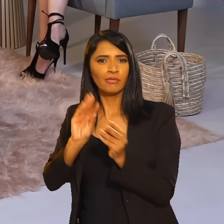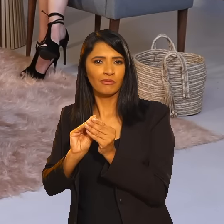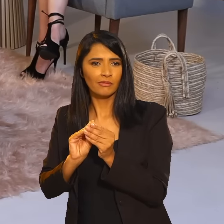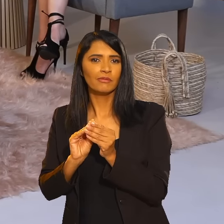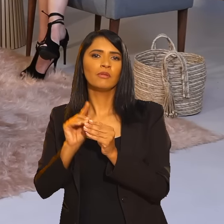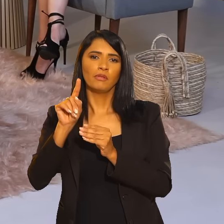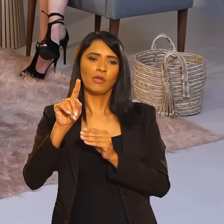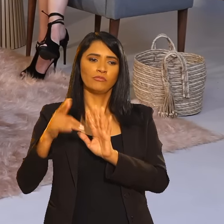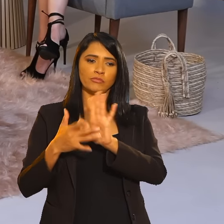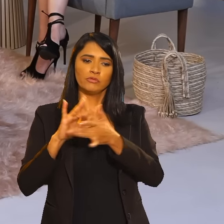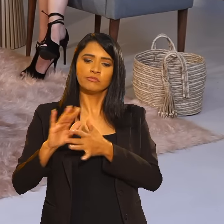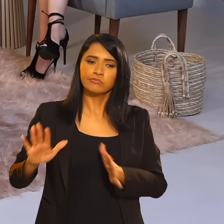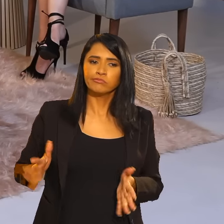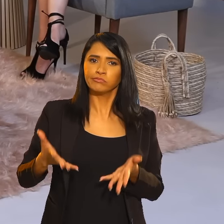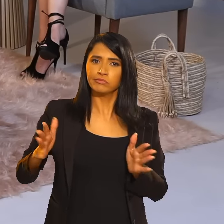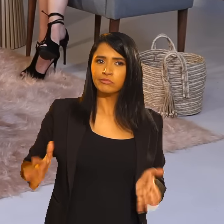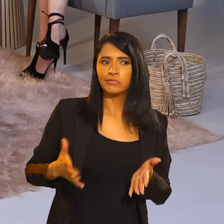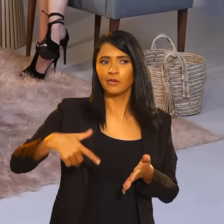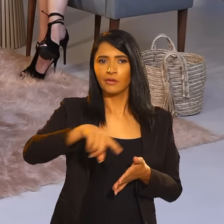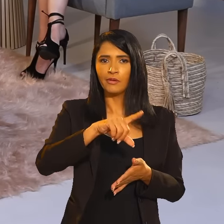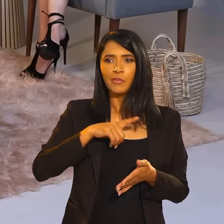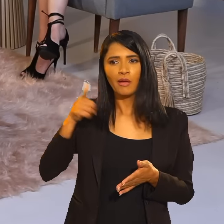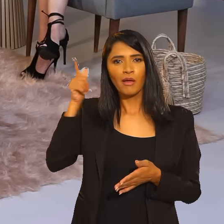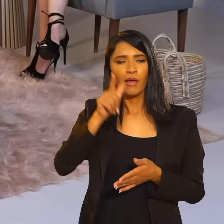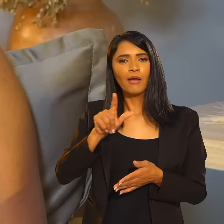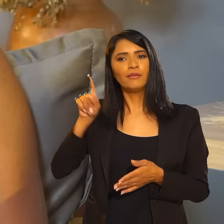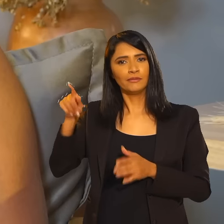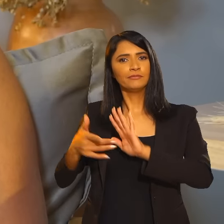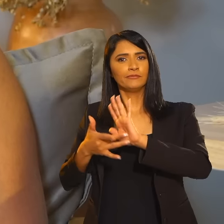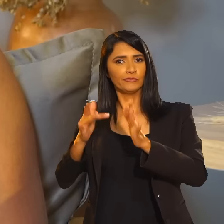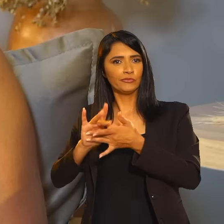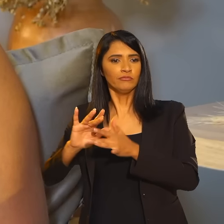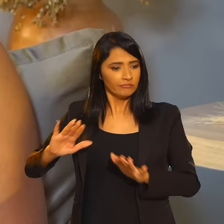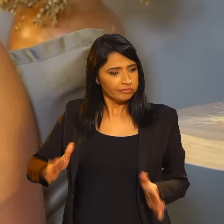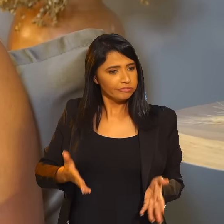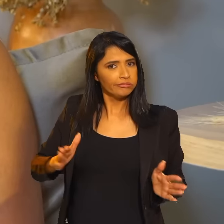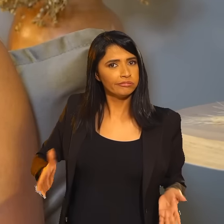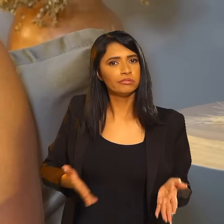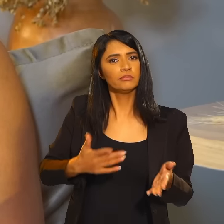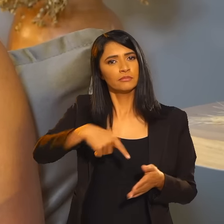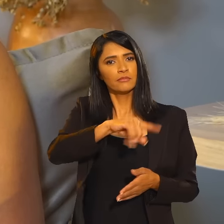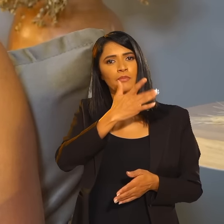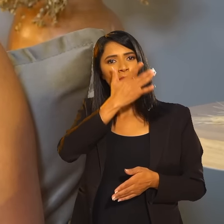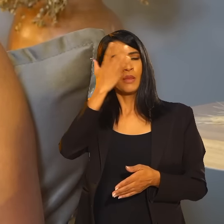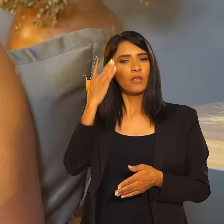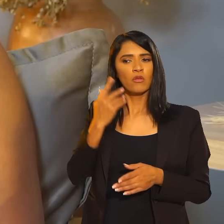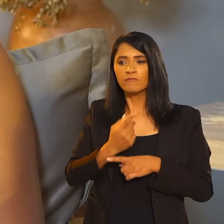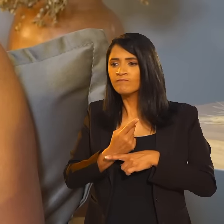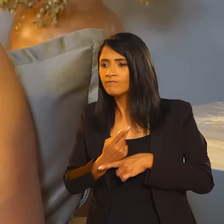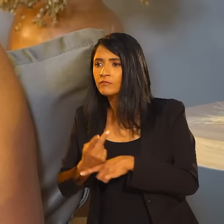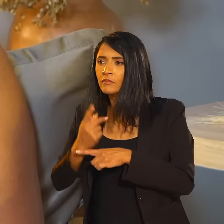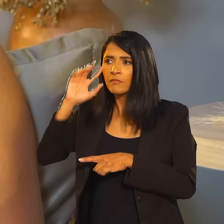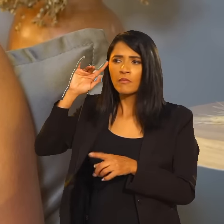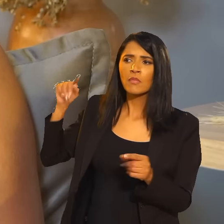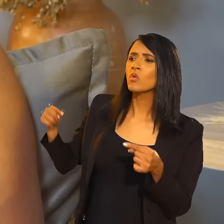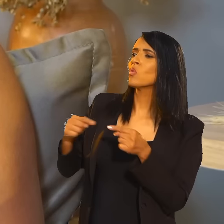significado. Então, ele induzia, né, as pessoas. Exatamente, ele induzia para que as pessoas fossem atrás